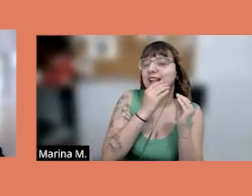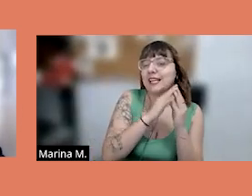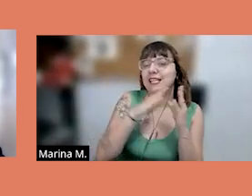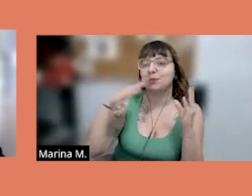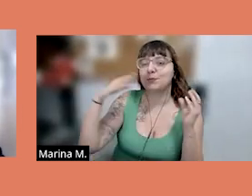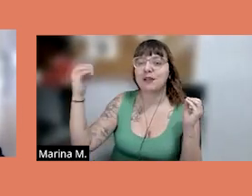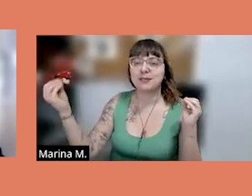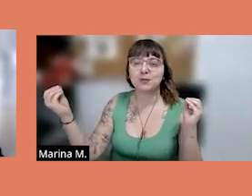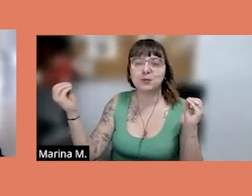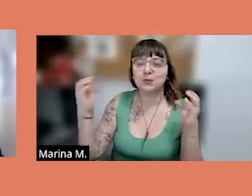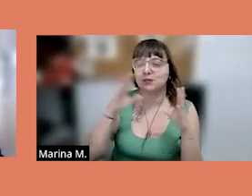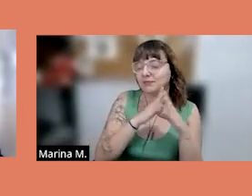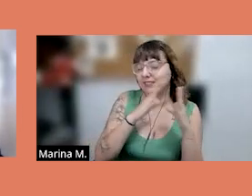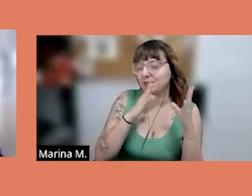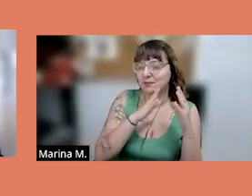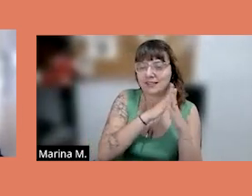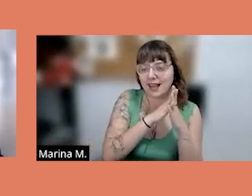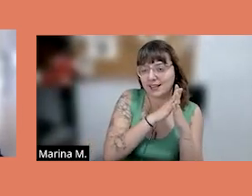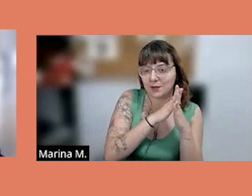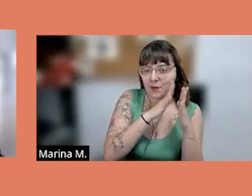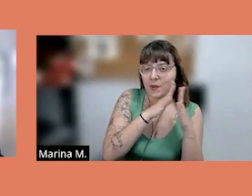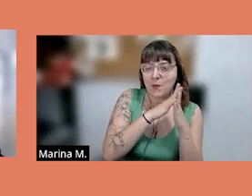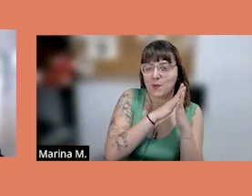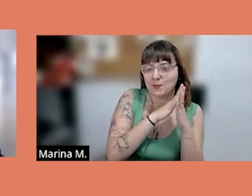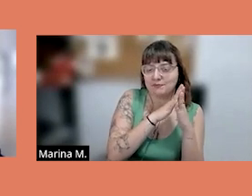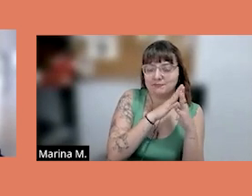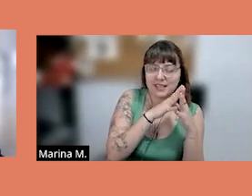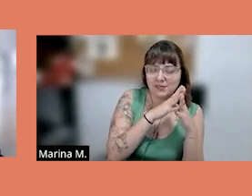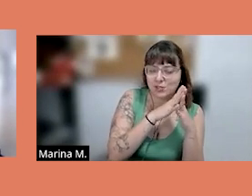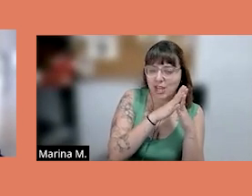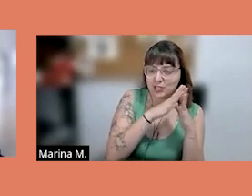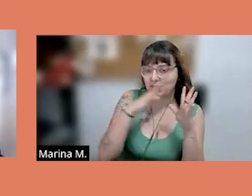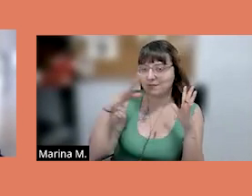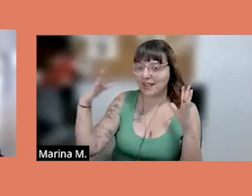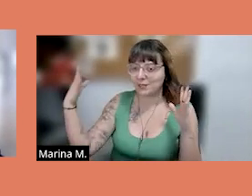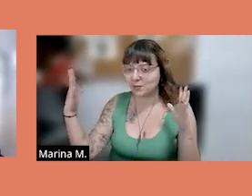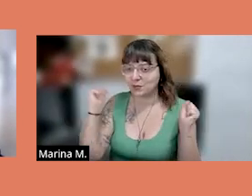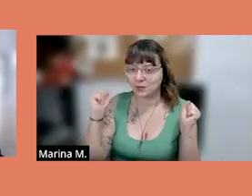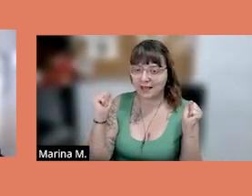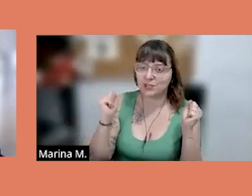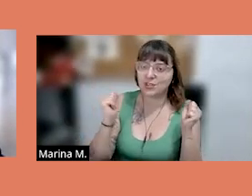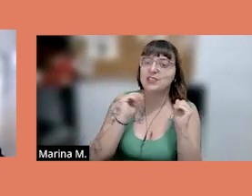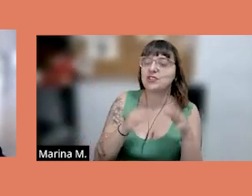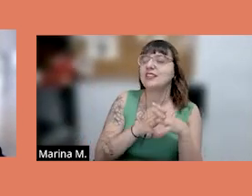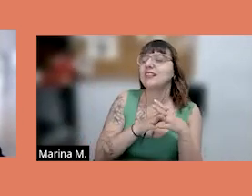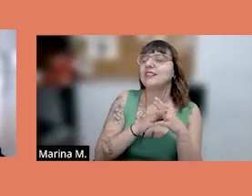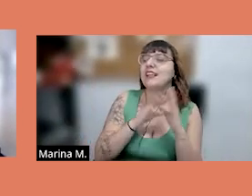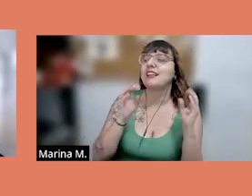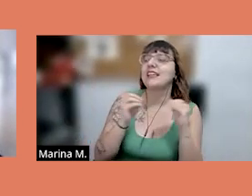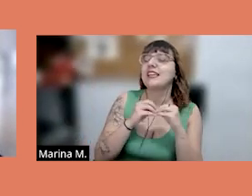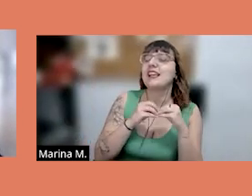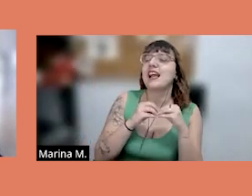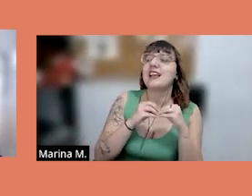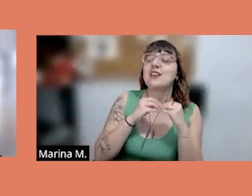mais clarinho para o mais escuro, então mais clarinho com menos gente, mais escuro com mais gente,